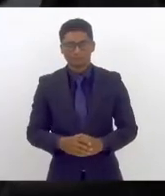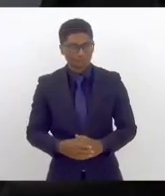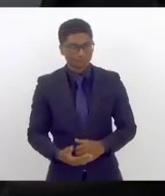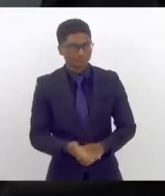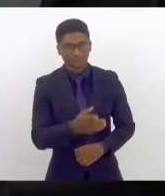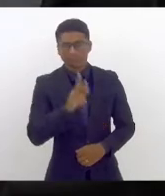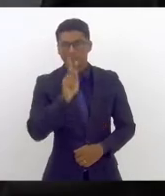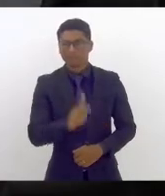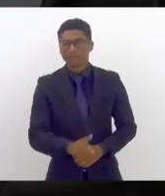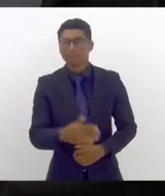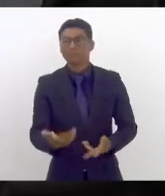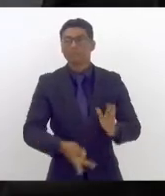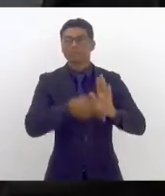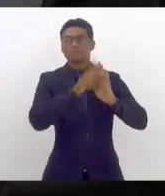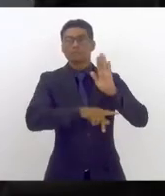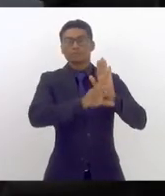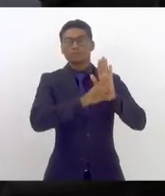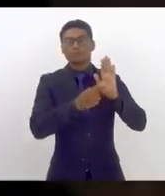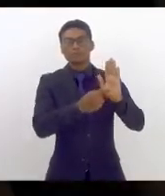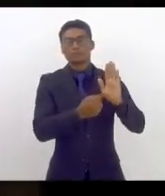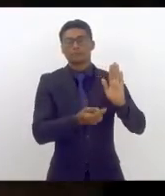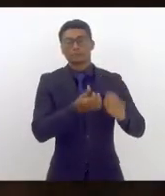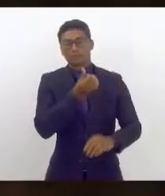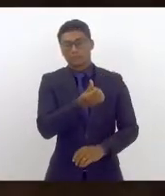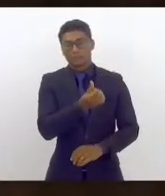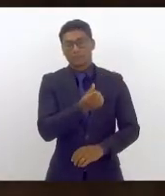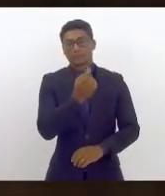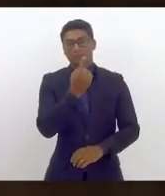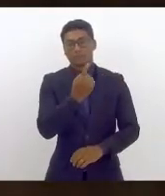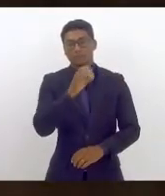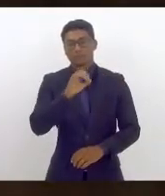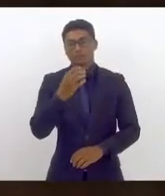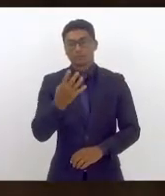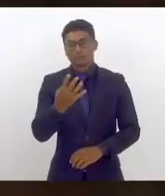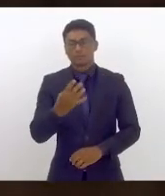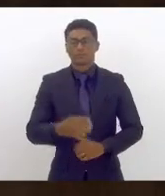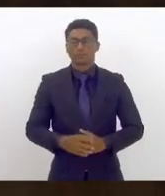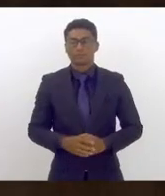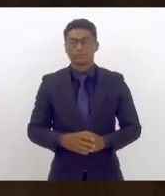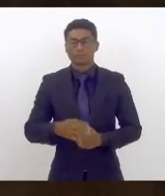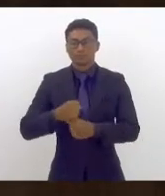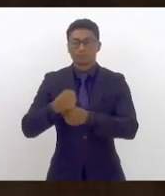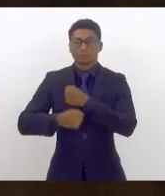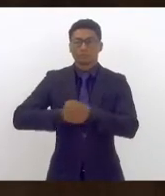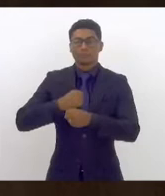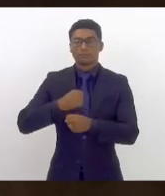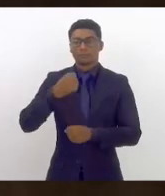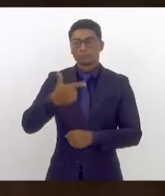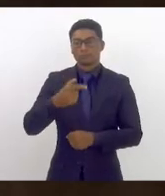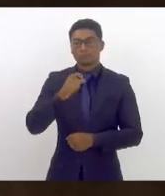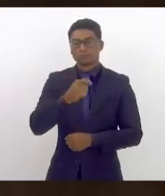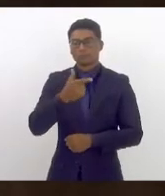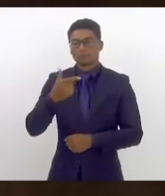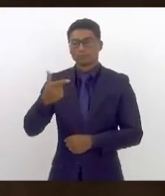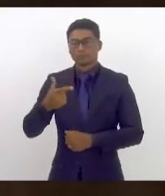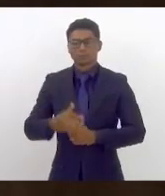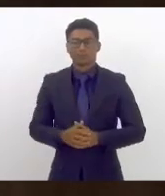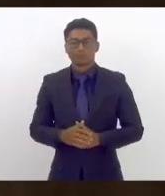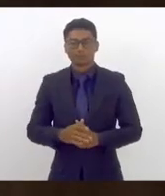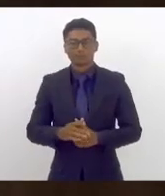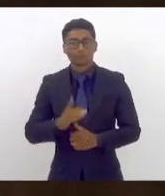projeto de lei 6104 de 22 da